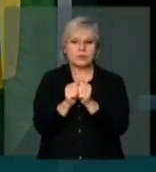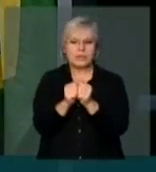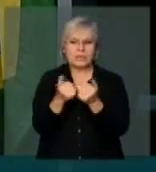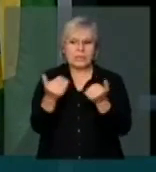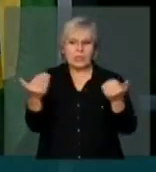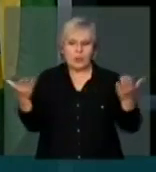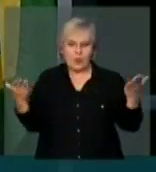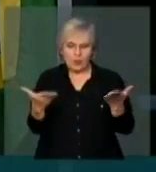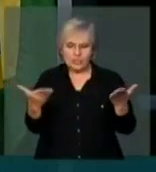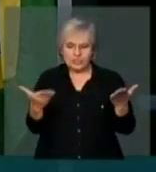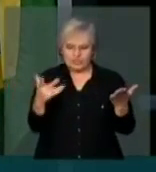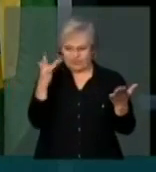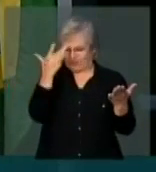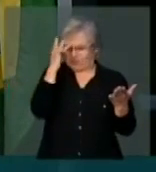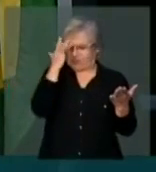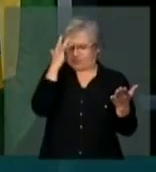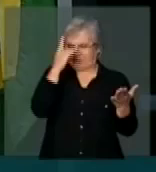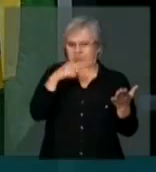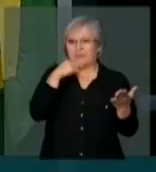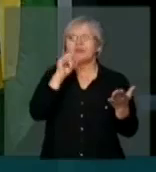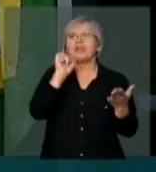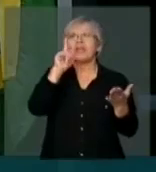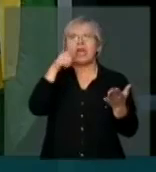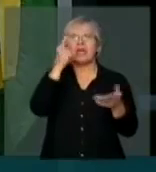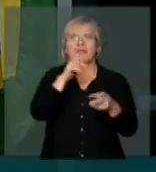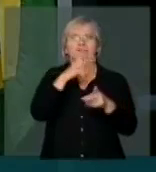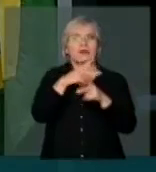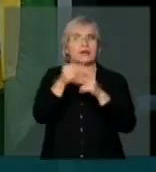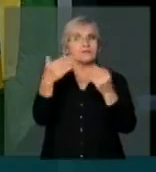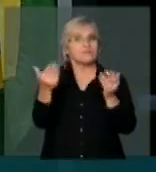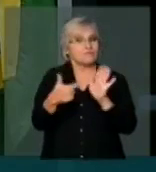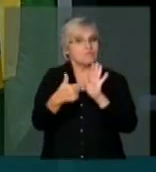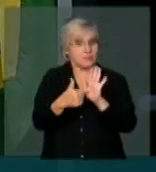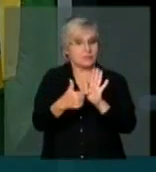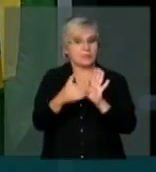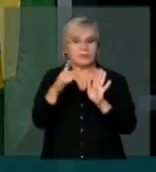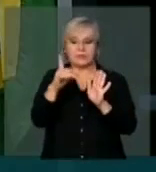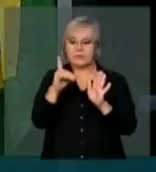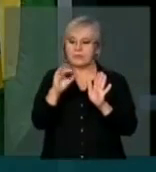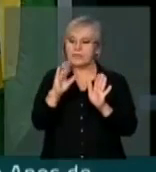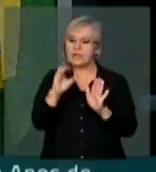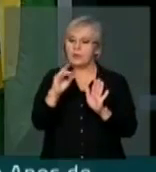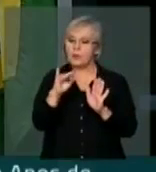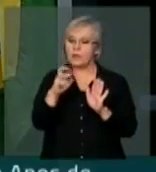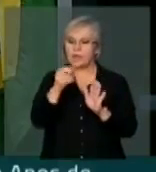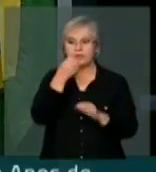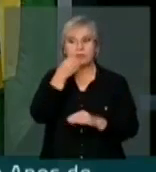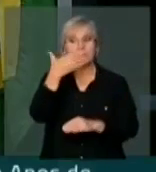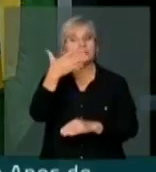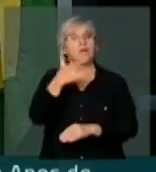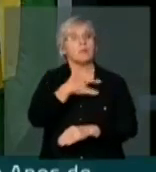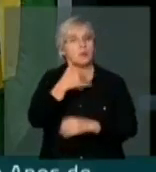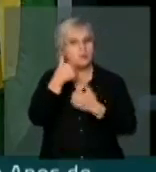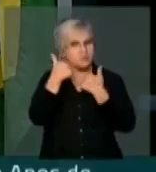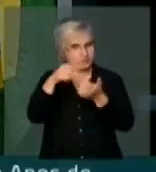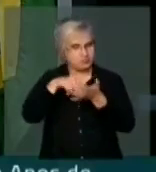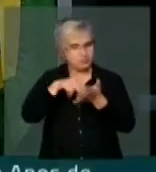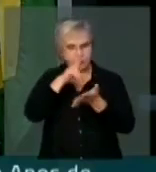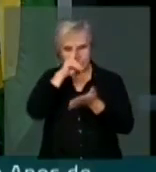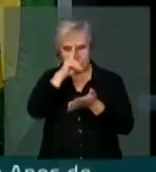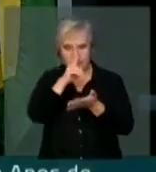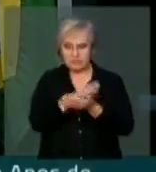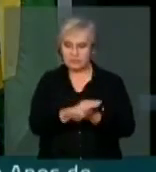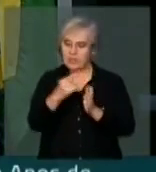temos quanto a quem será eleito, prova que a democracia goza de boa saúde. As regras do jogo são